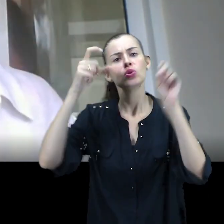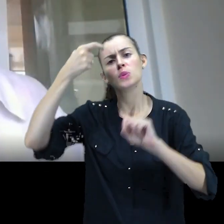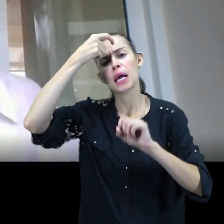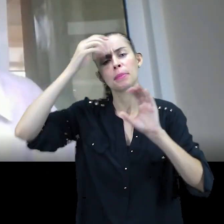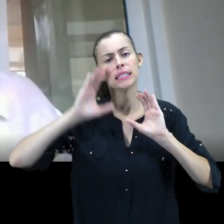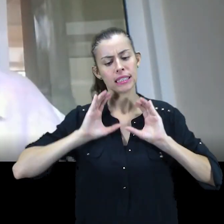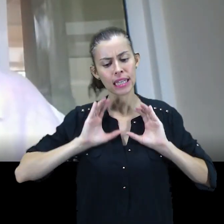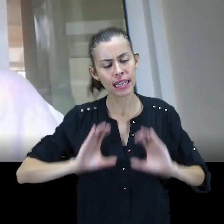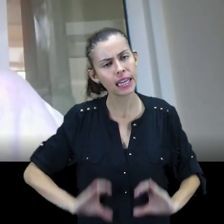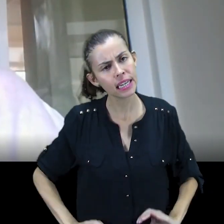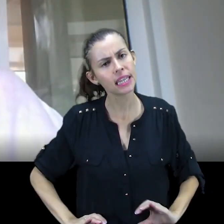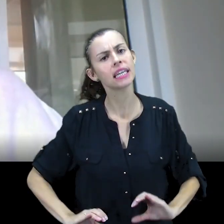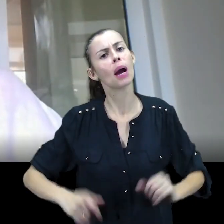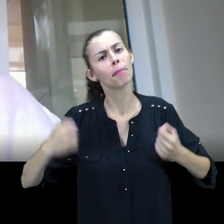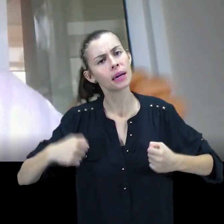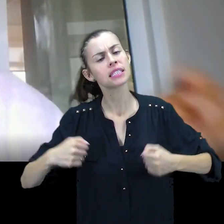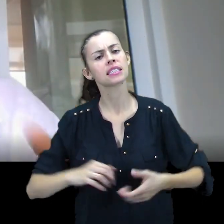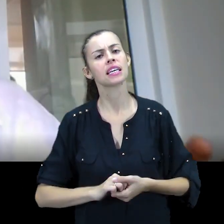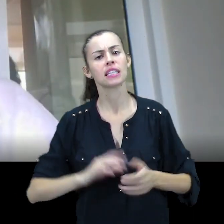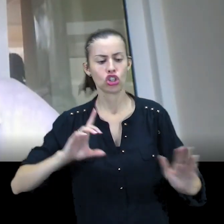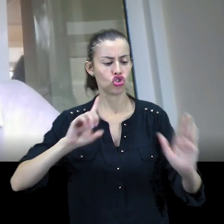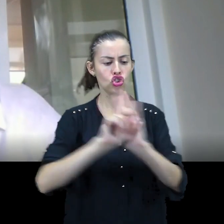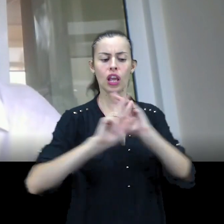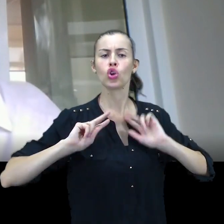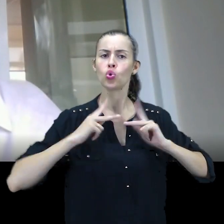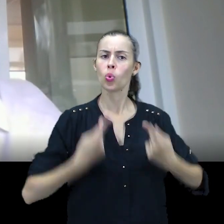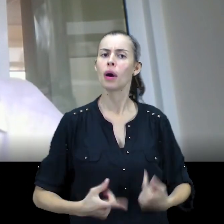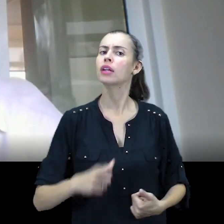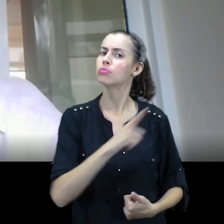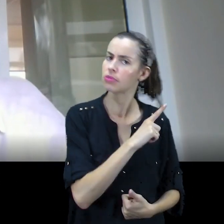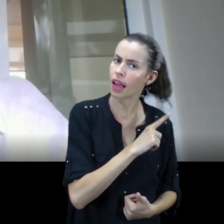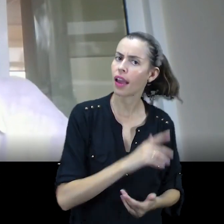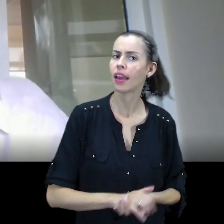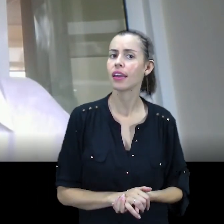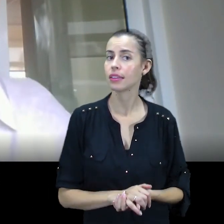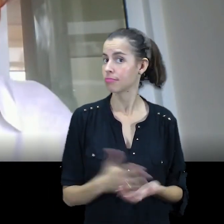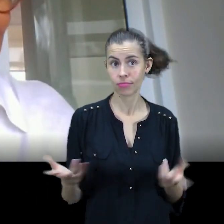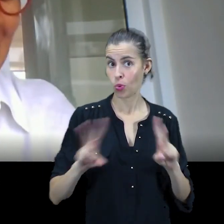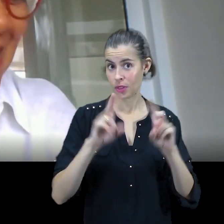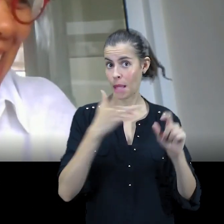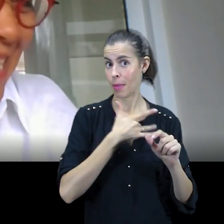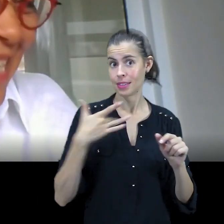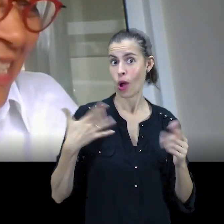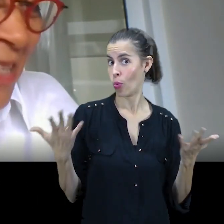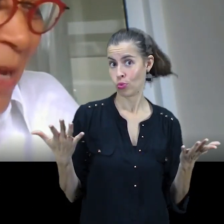saúde, que é muito interessante, desculpa, não quero me alongar,